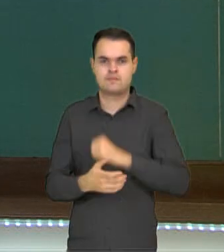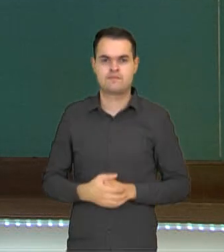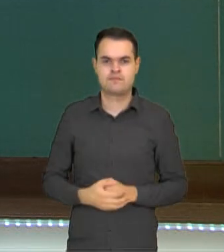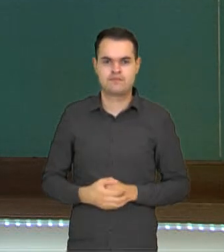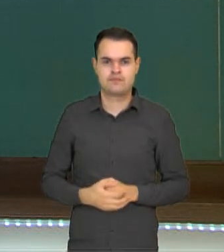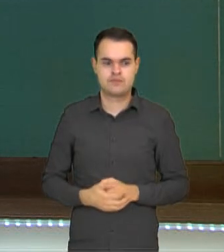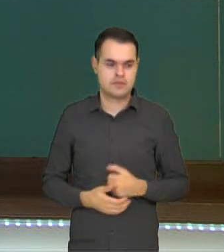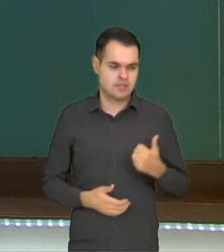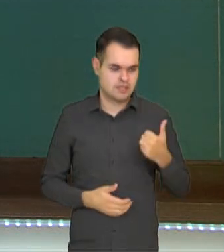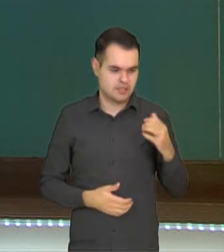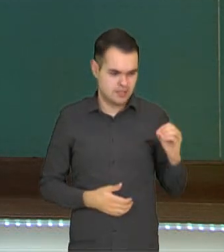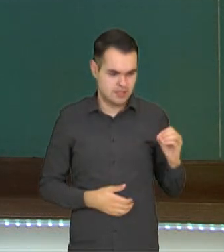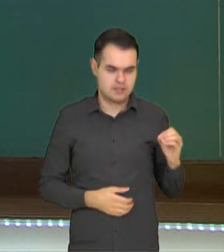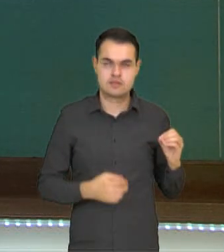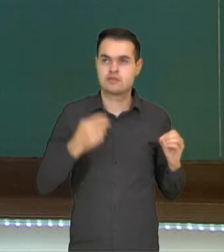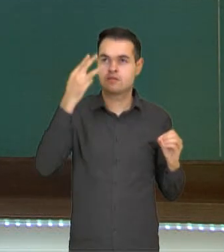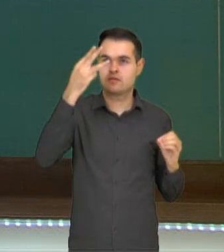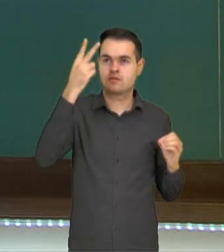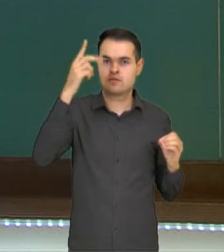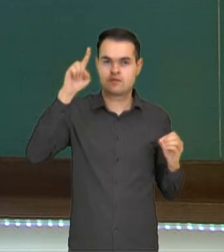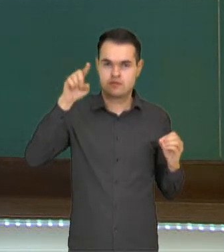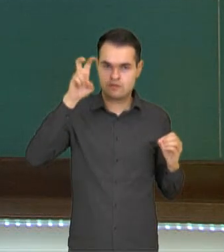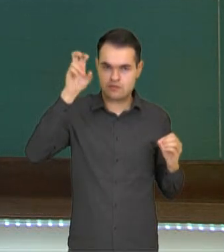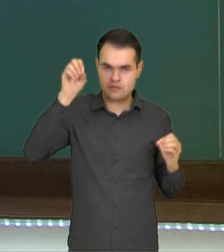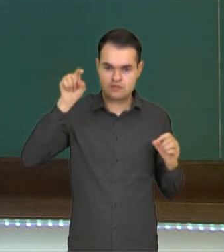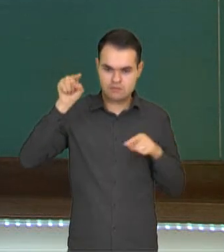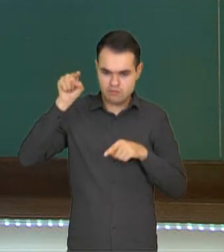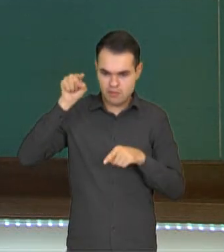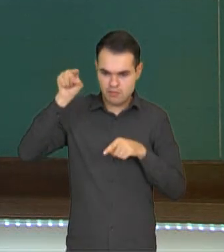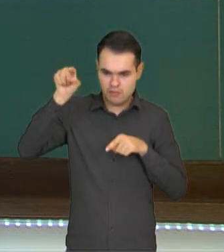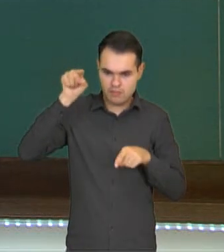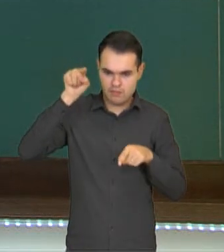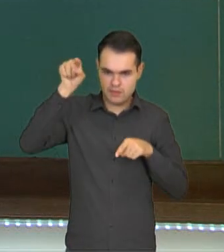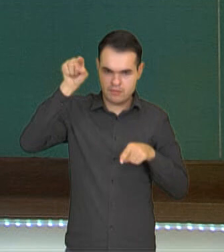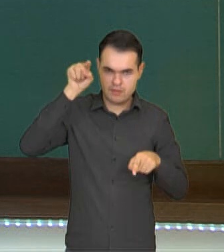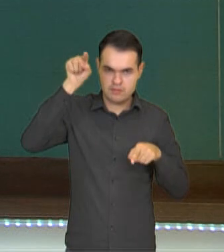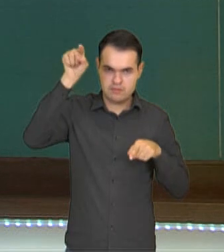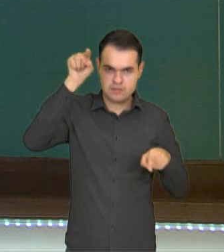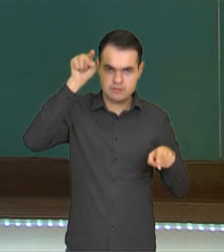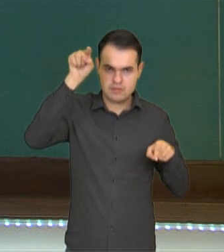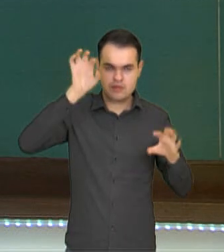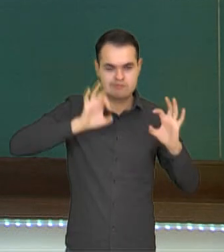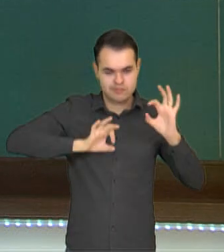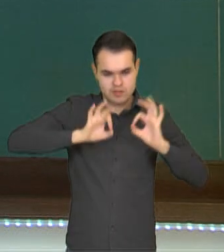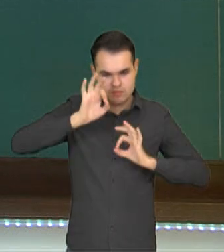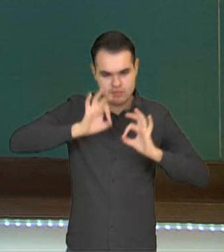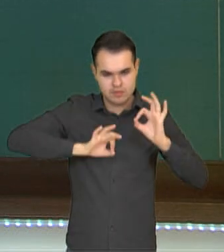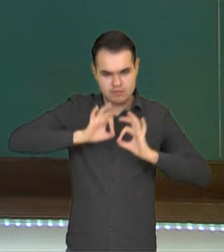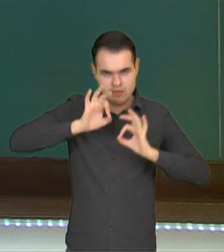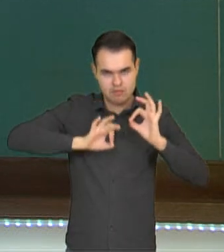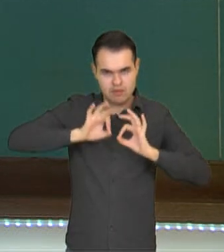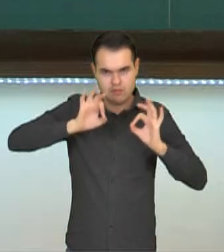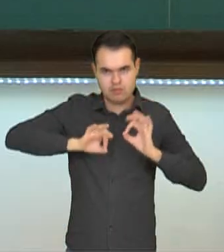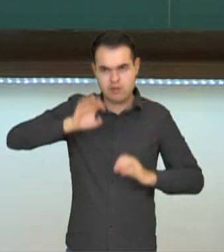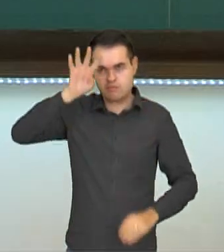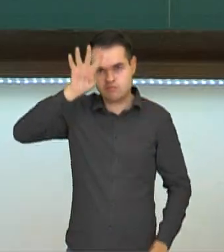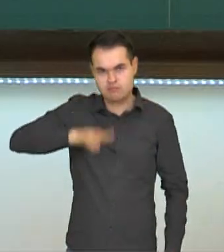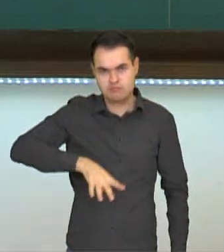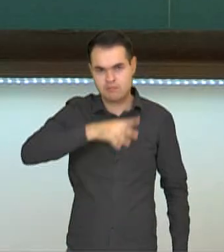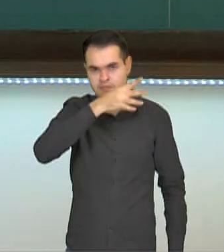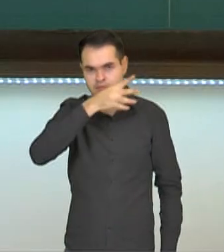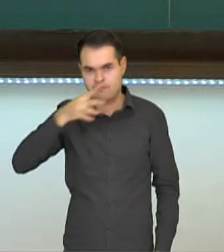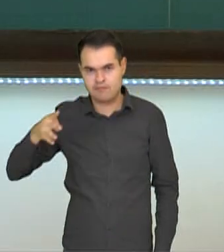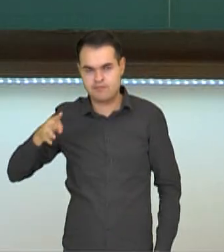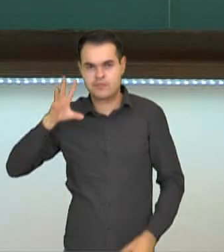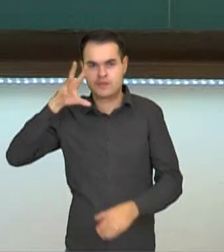é 10, o y é 32,50. Então, pegue o gráfico, construa lá o plano cartesiano e dentro